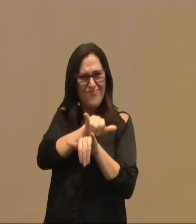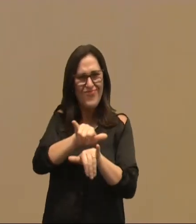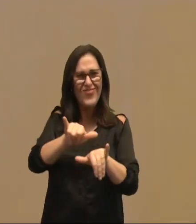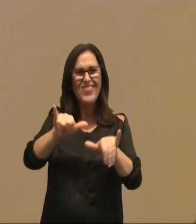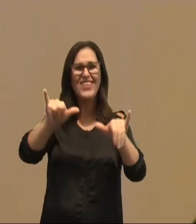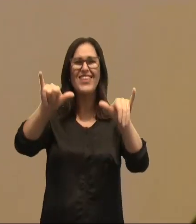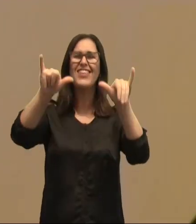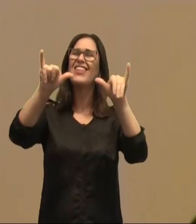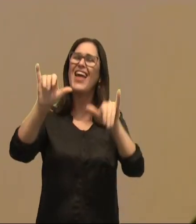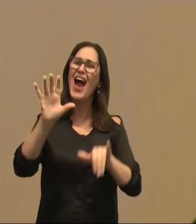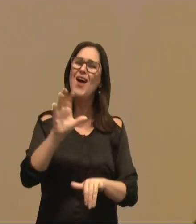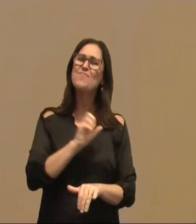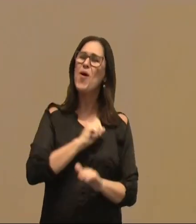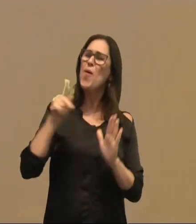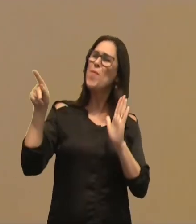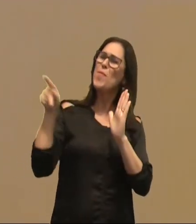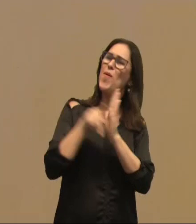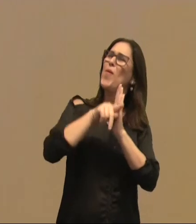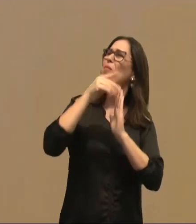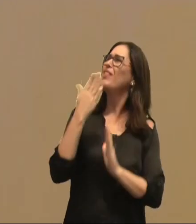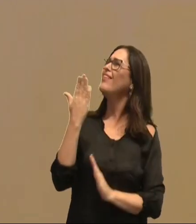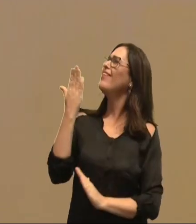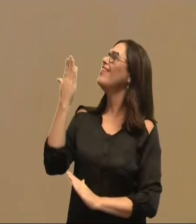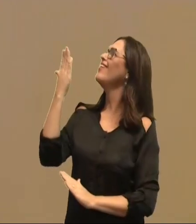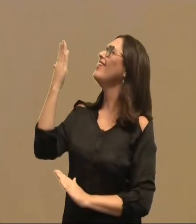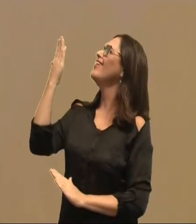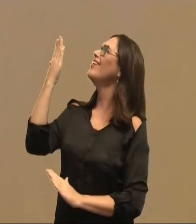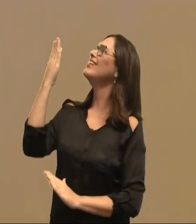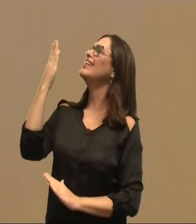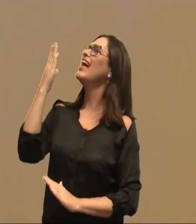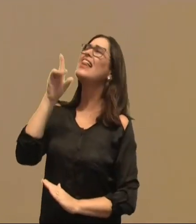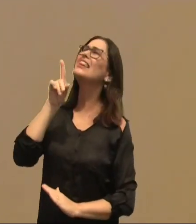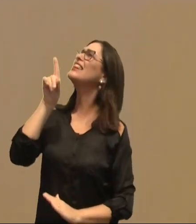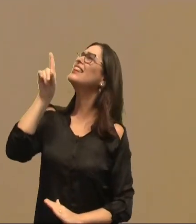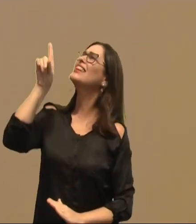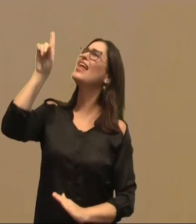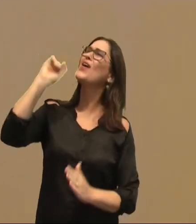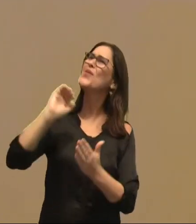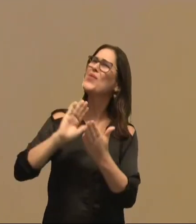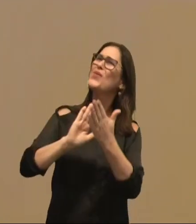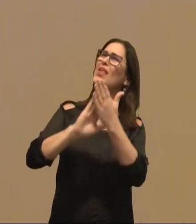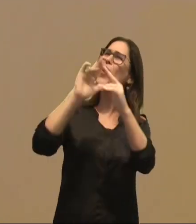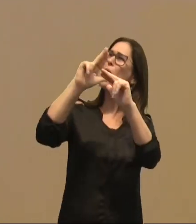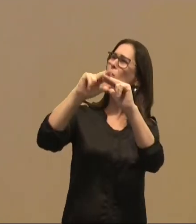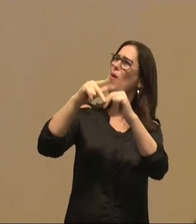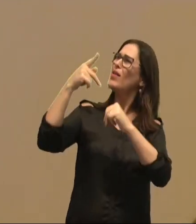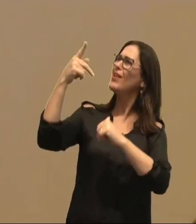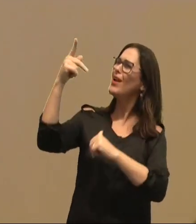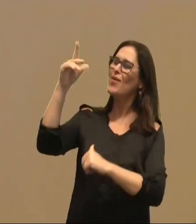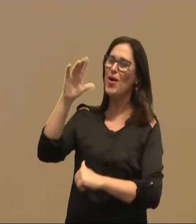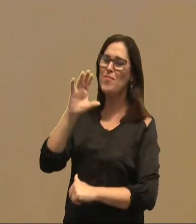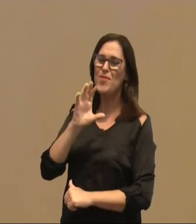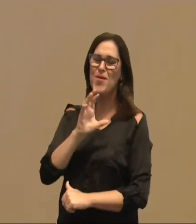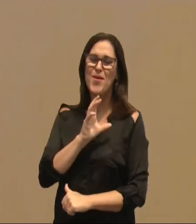amor que vem de Ti. Ó Deus, louvamos pelo Teu